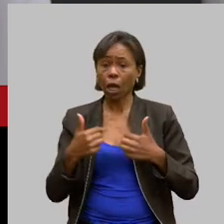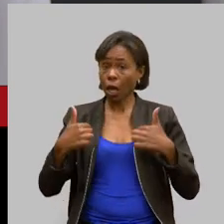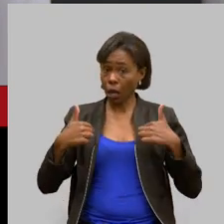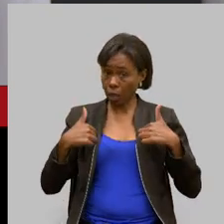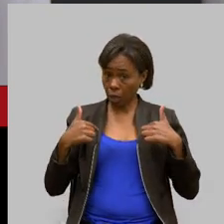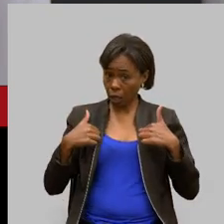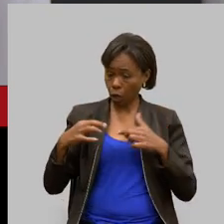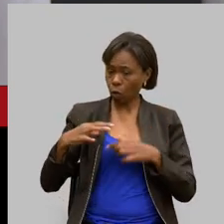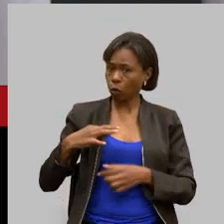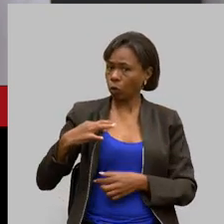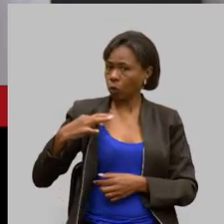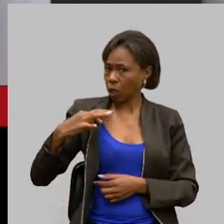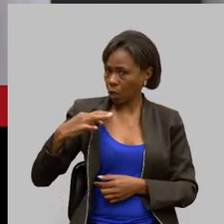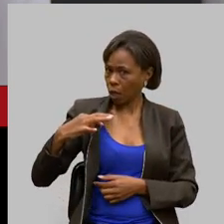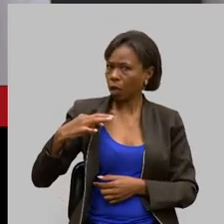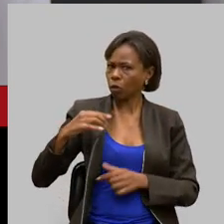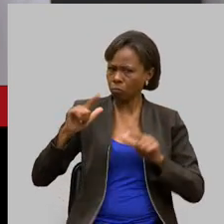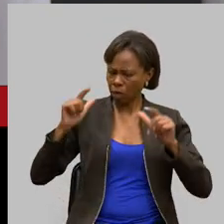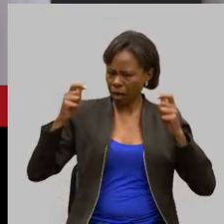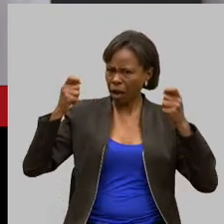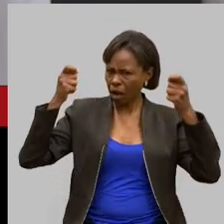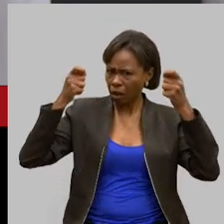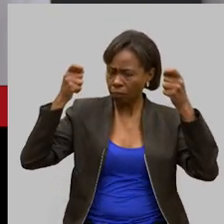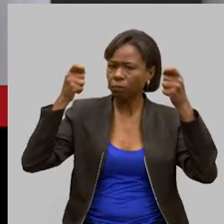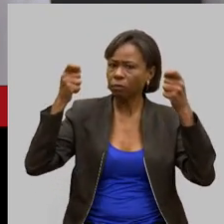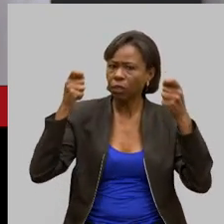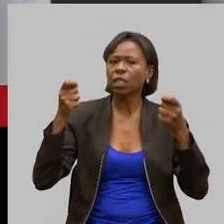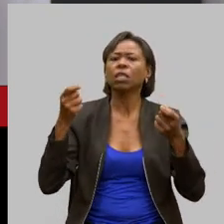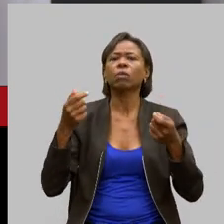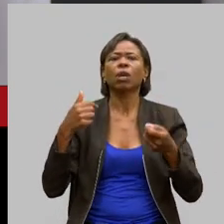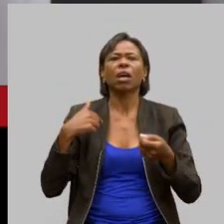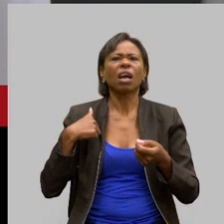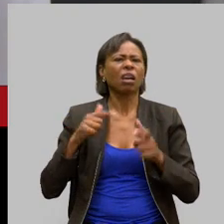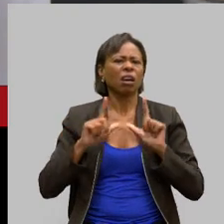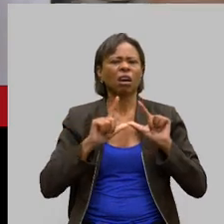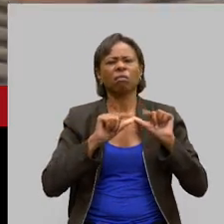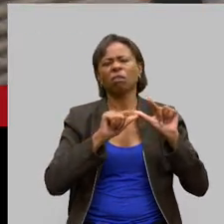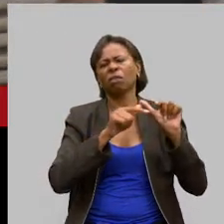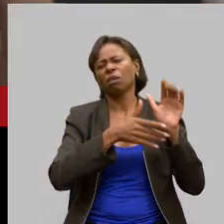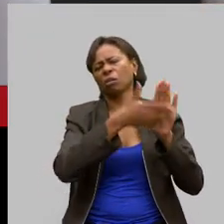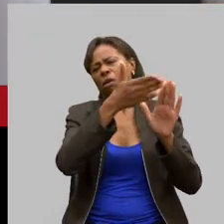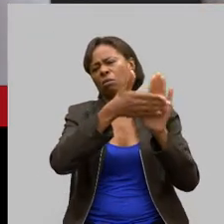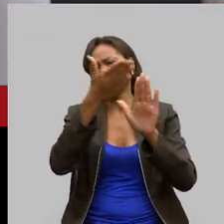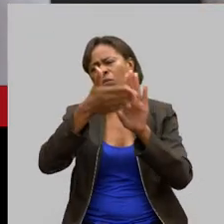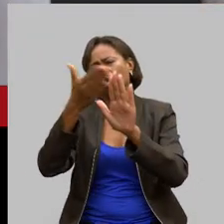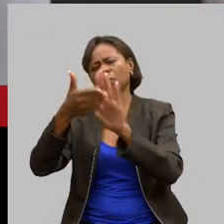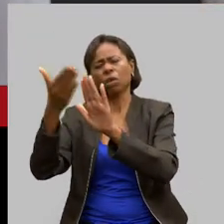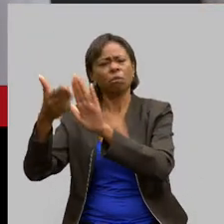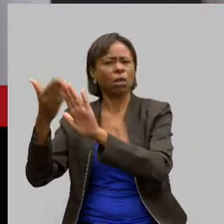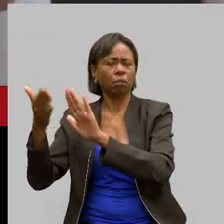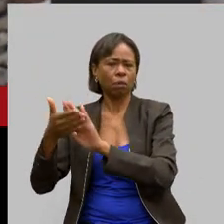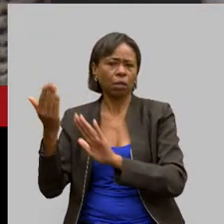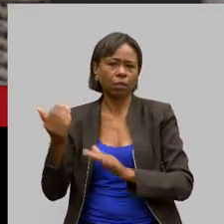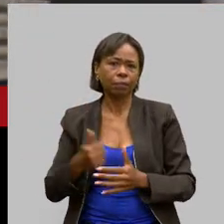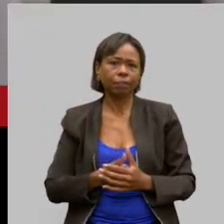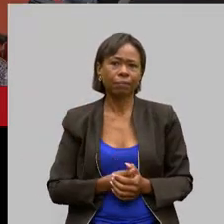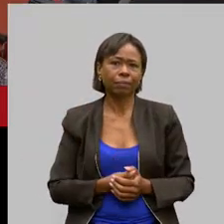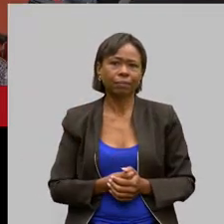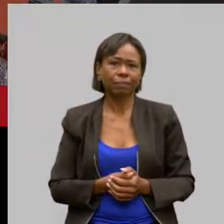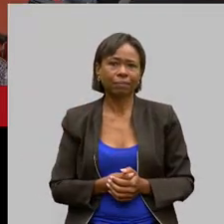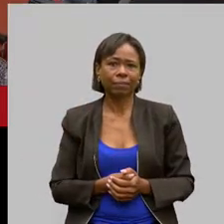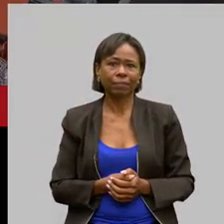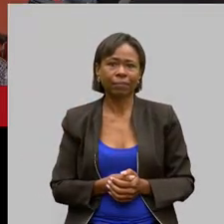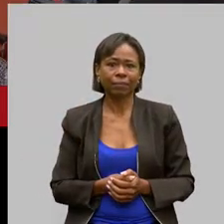ativista O país inteiro eu eu vou para as carreatas eu vou PR as caminhadas eu vou pras palestras por favor pois